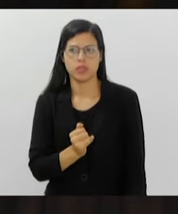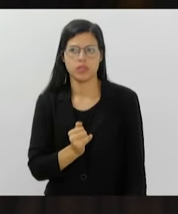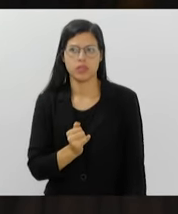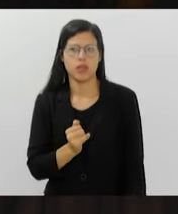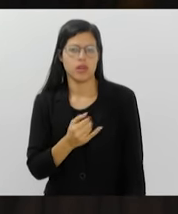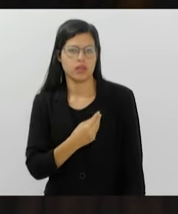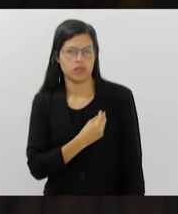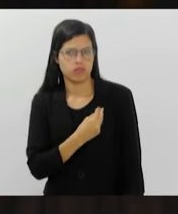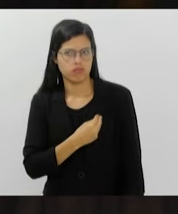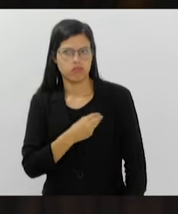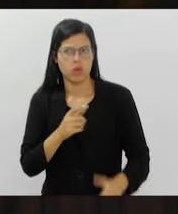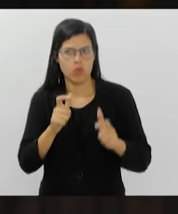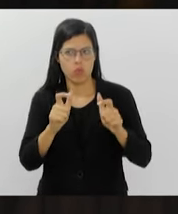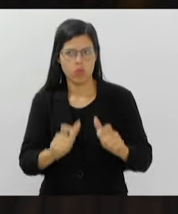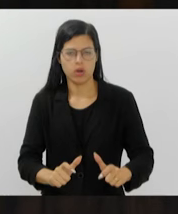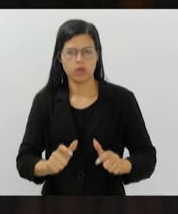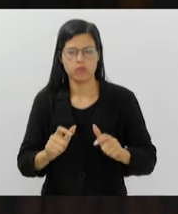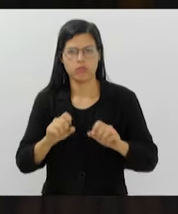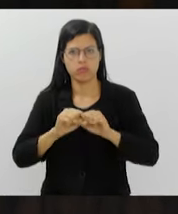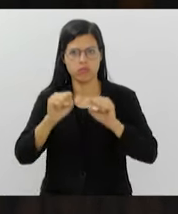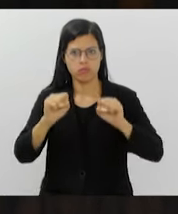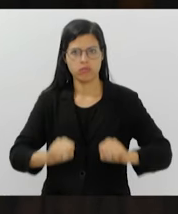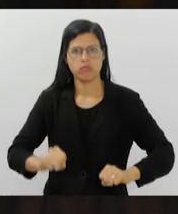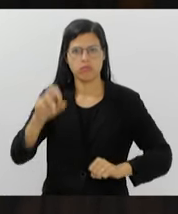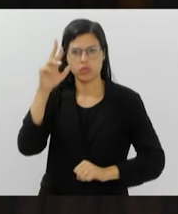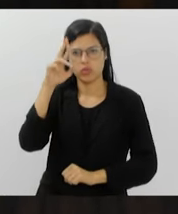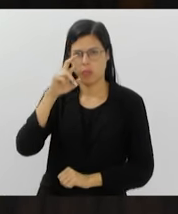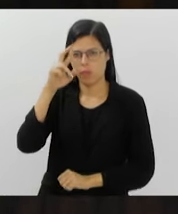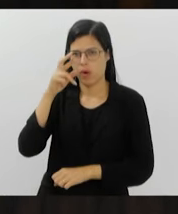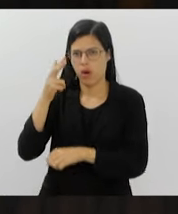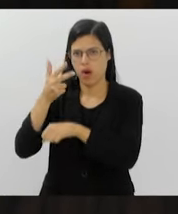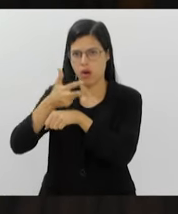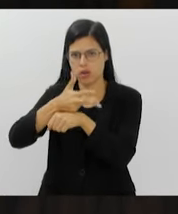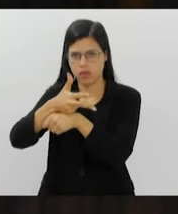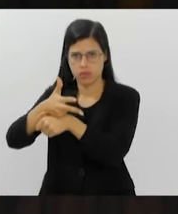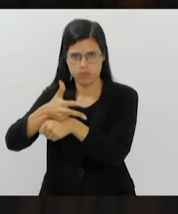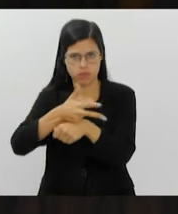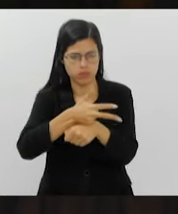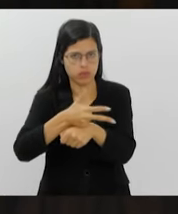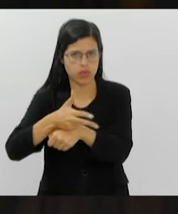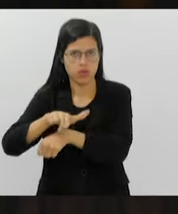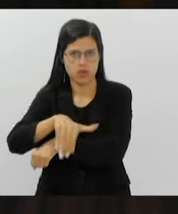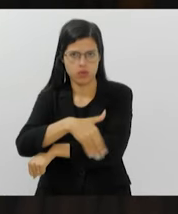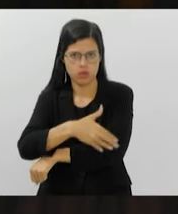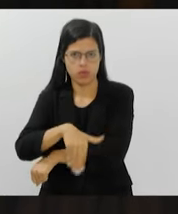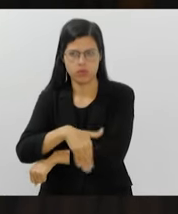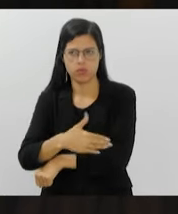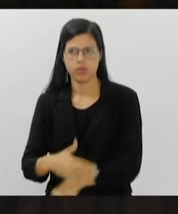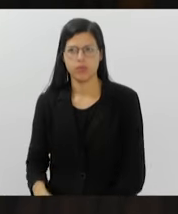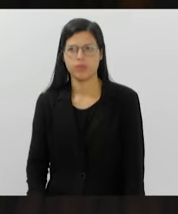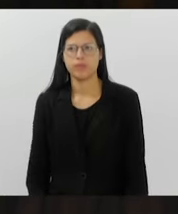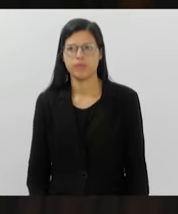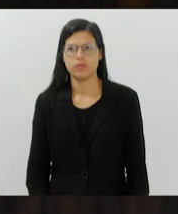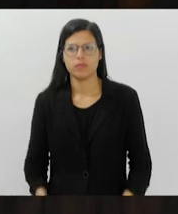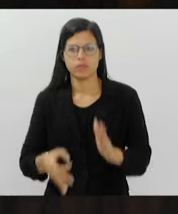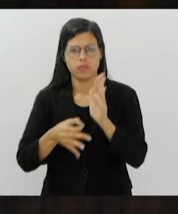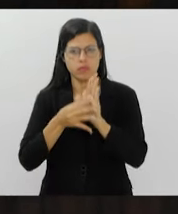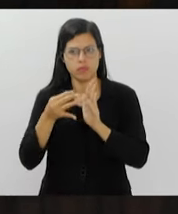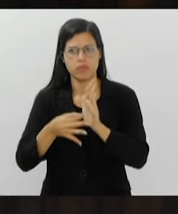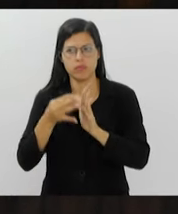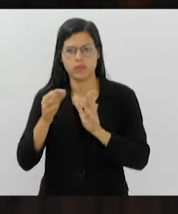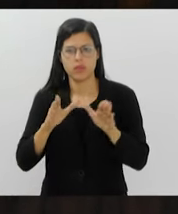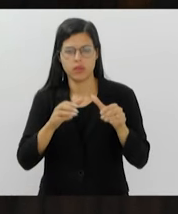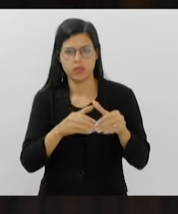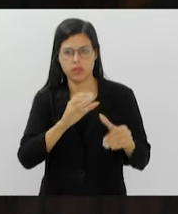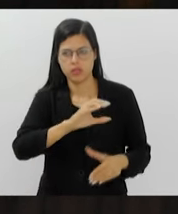a localização do sistema de monitoramento por meio de câmeras e via, em vias públicas, de vias públicas. Pareceres das comissões de Constituição